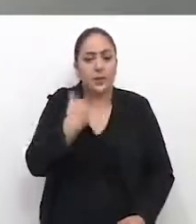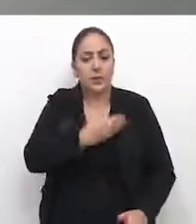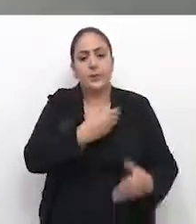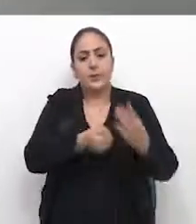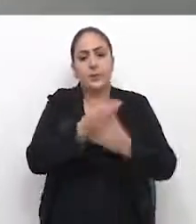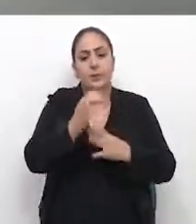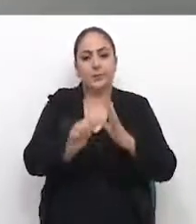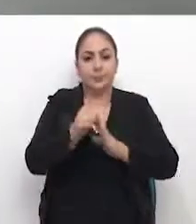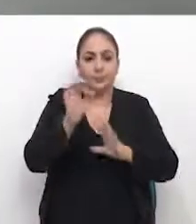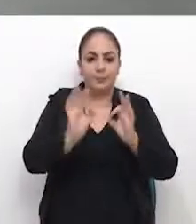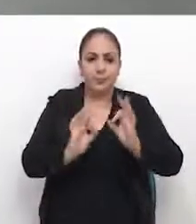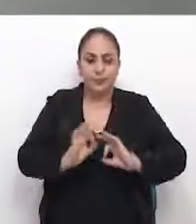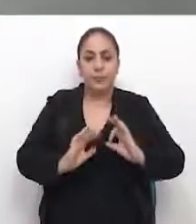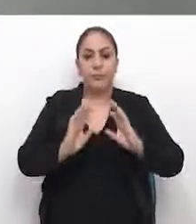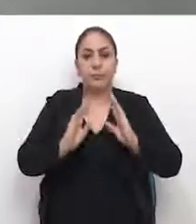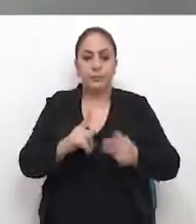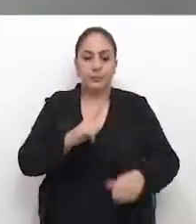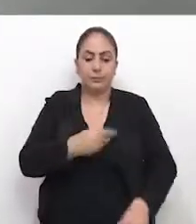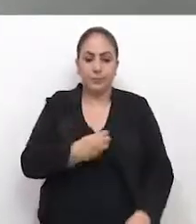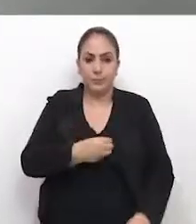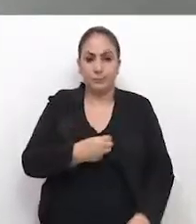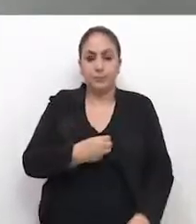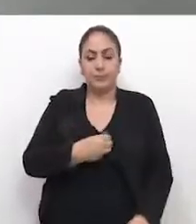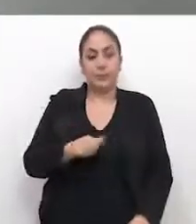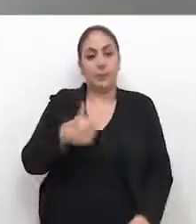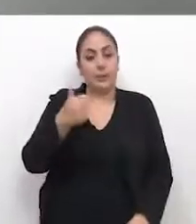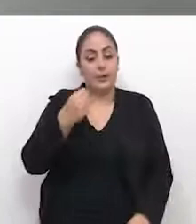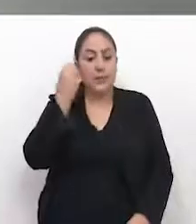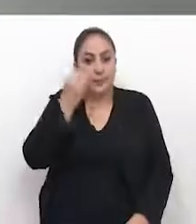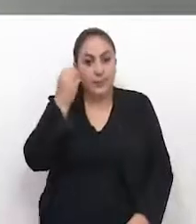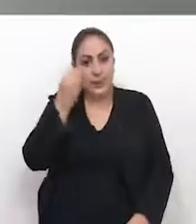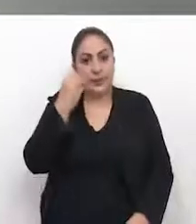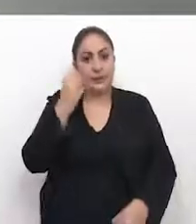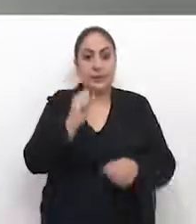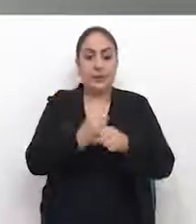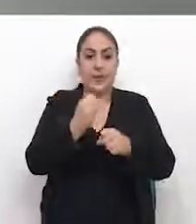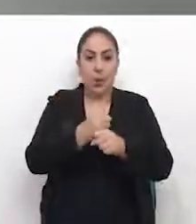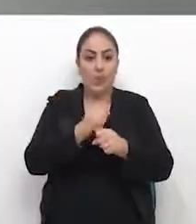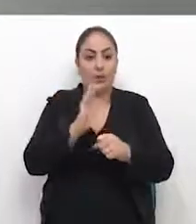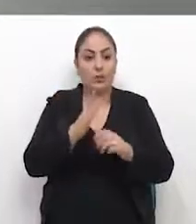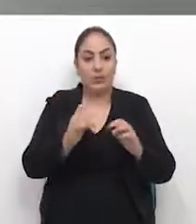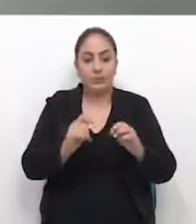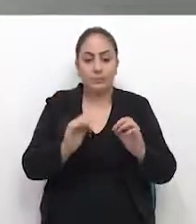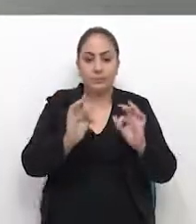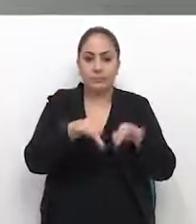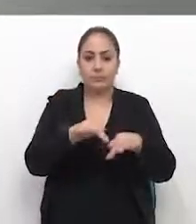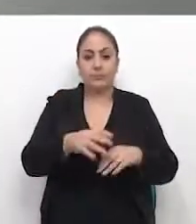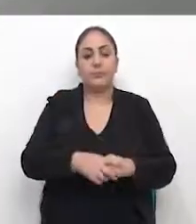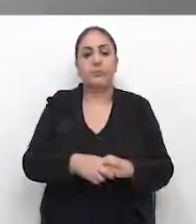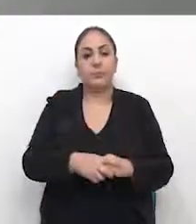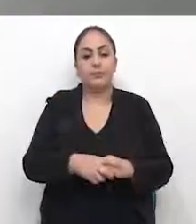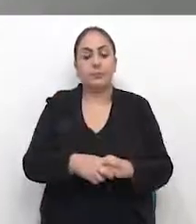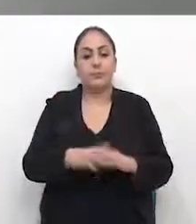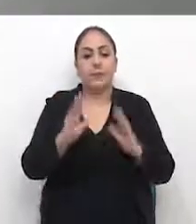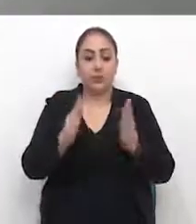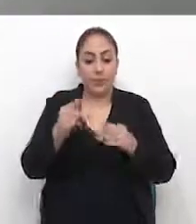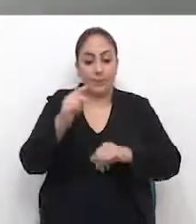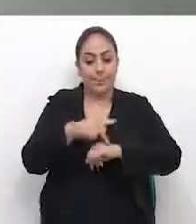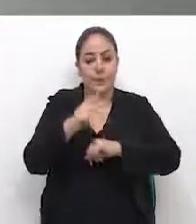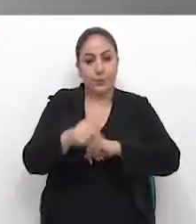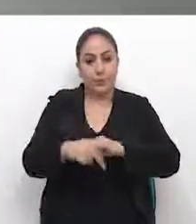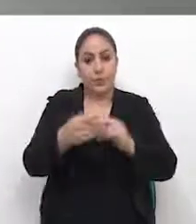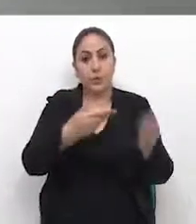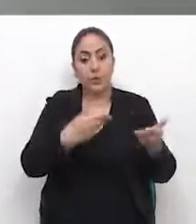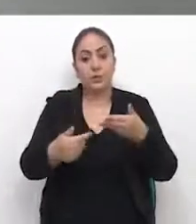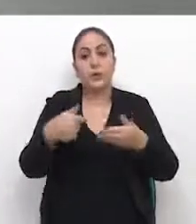Então, elaboramos um primeiro projeto, já estamos com a primeira experiência em andamento, a obra já está sendo finalizada. Já